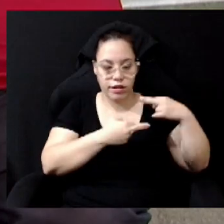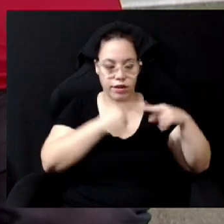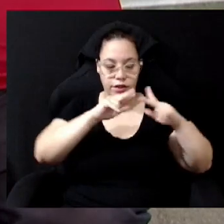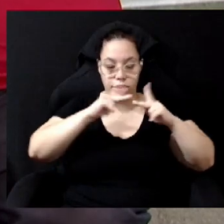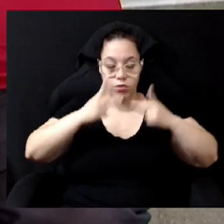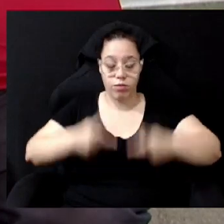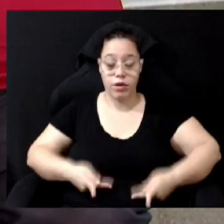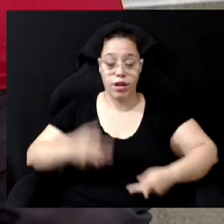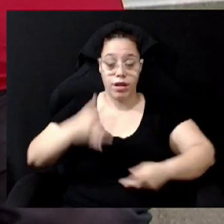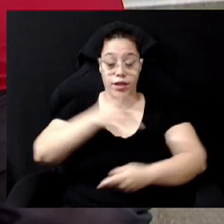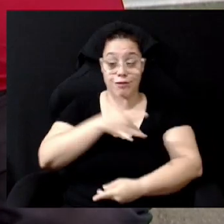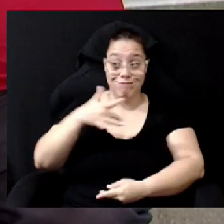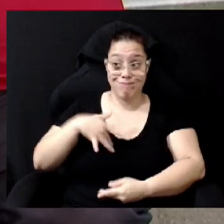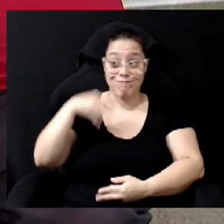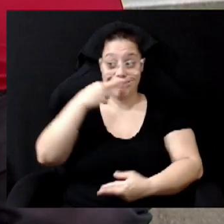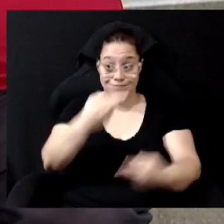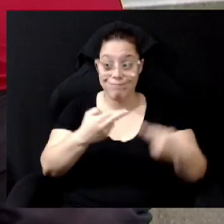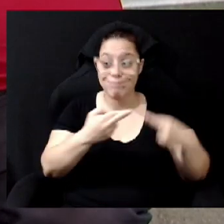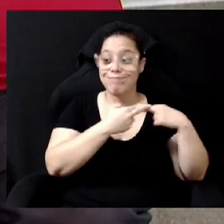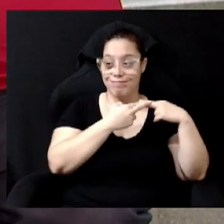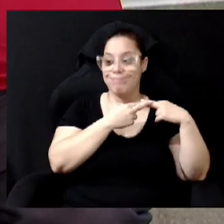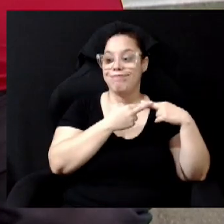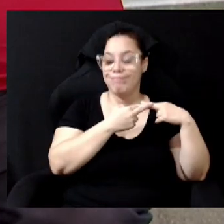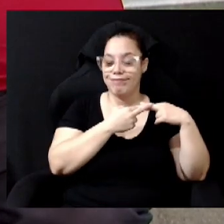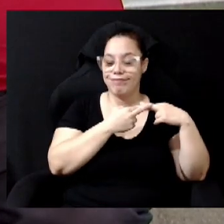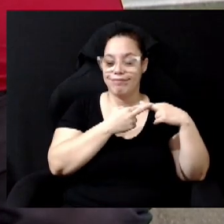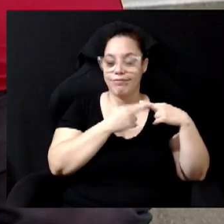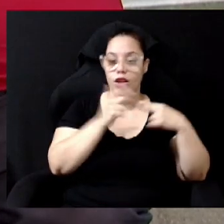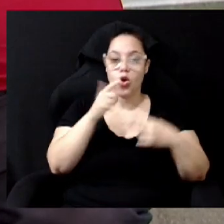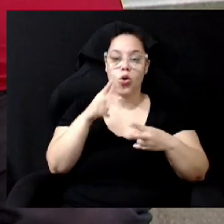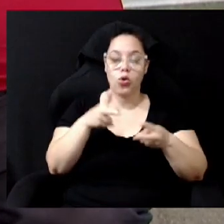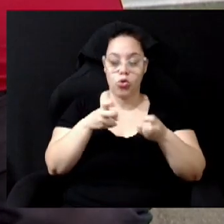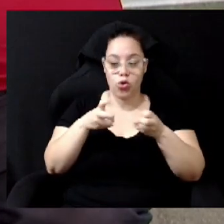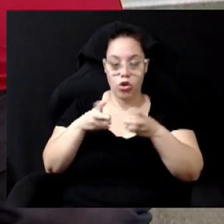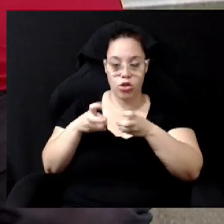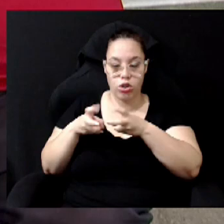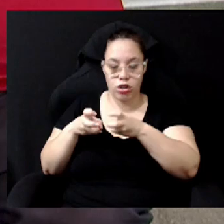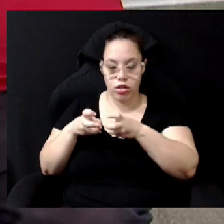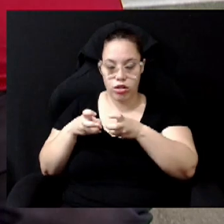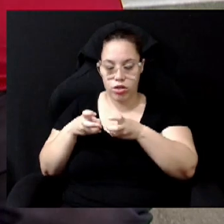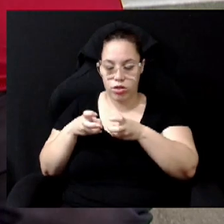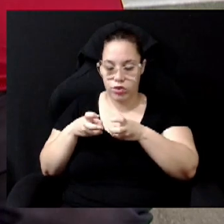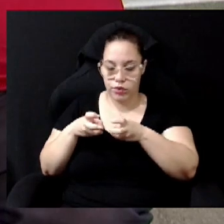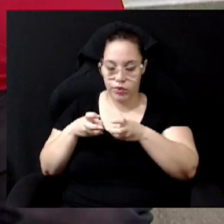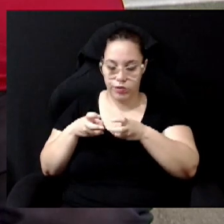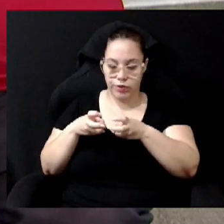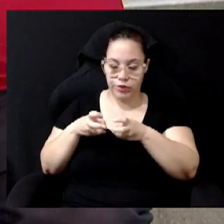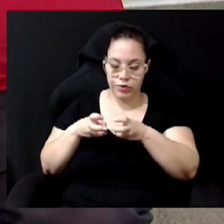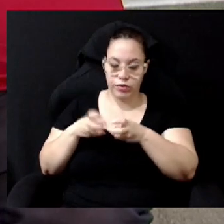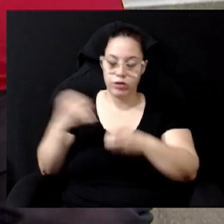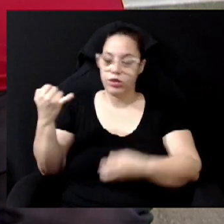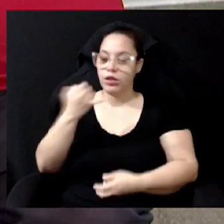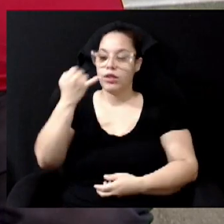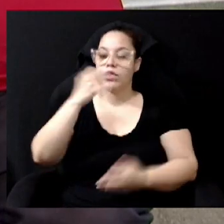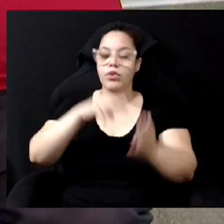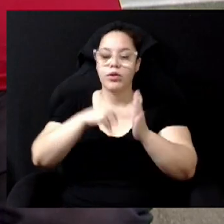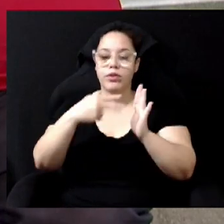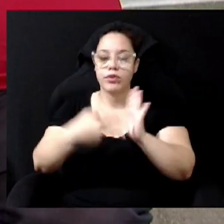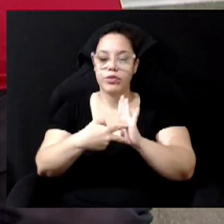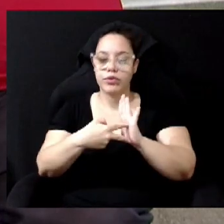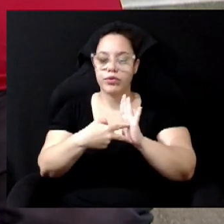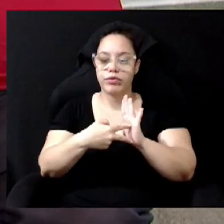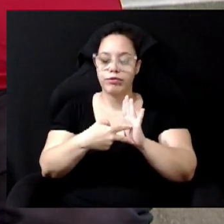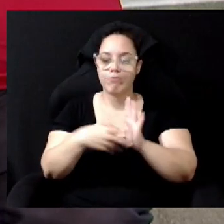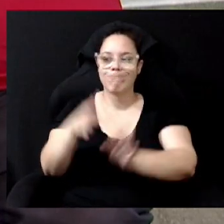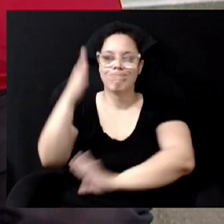mais respeitosas. E isso a gente não só enxerga um passo importante e significativo, porque quando a gente começa a entender,